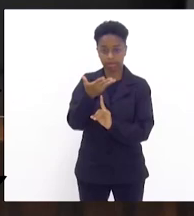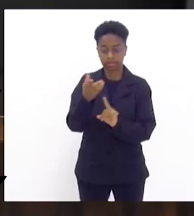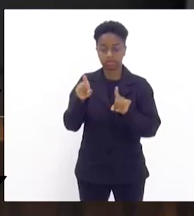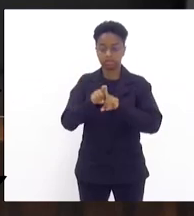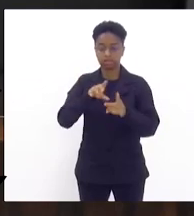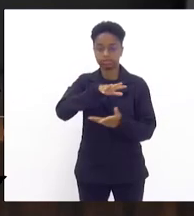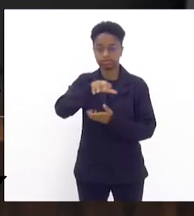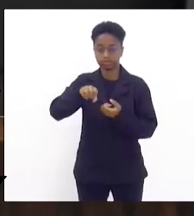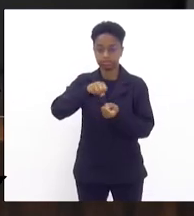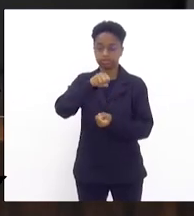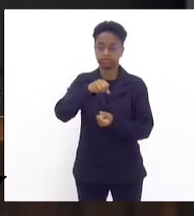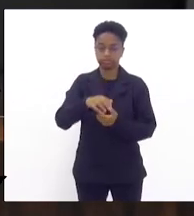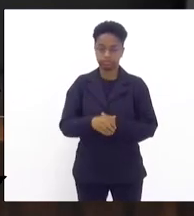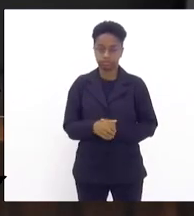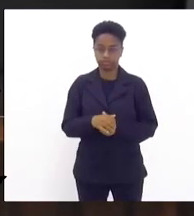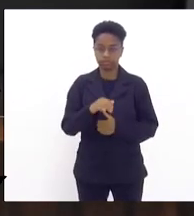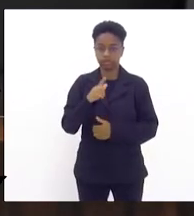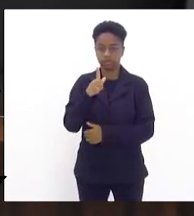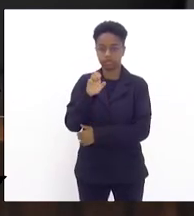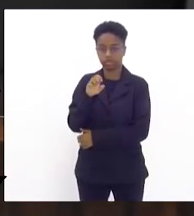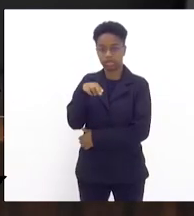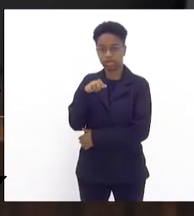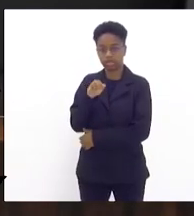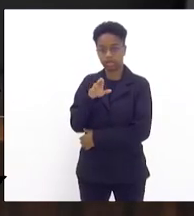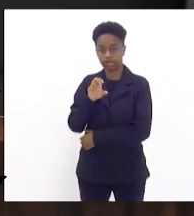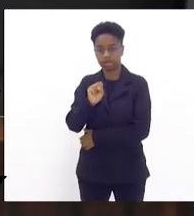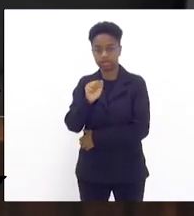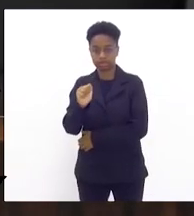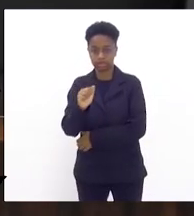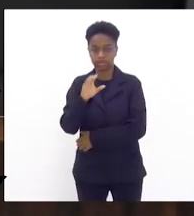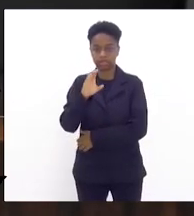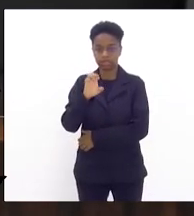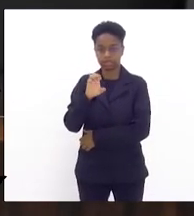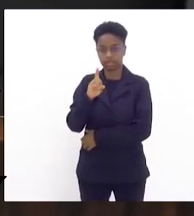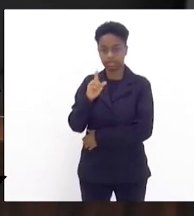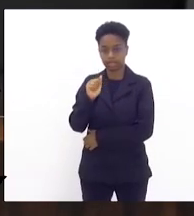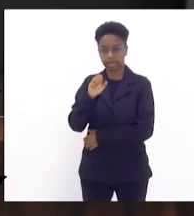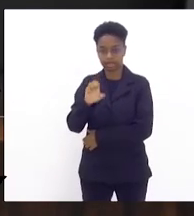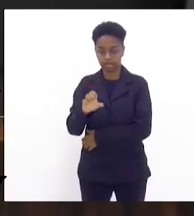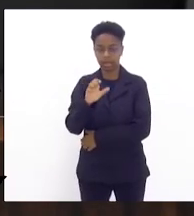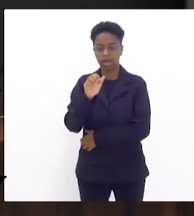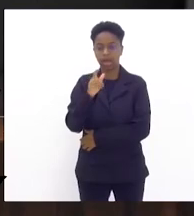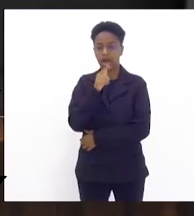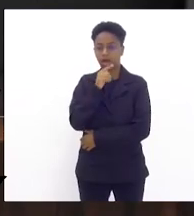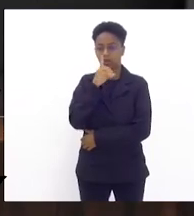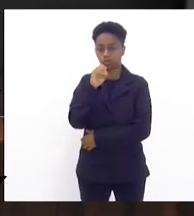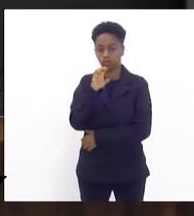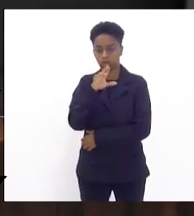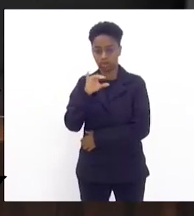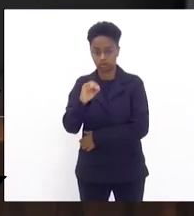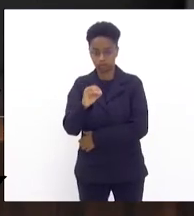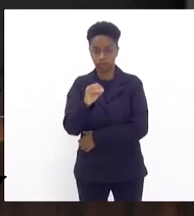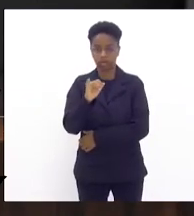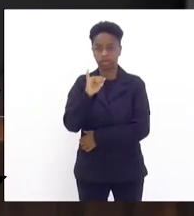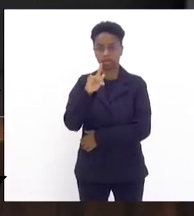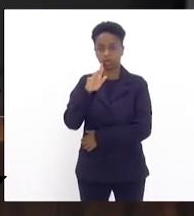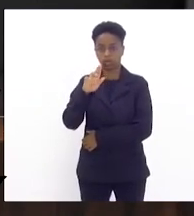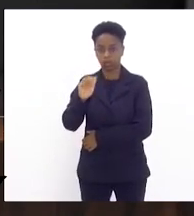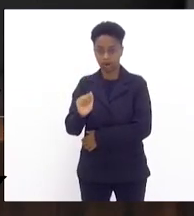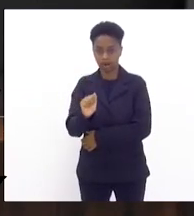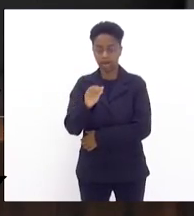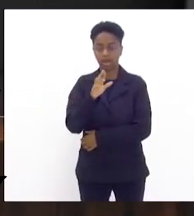Sustentabilidade, a Genersa, SEDAI, Águas do Rio, a Iguá, o Rio